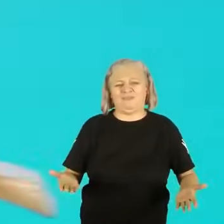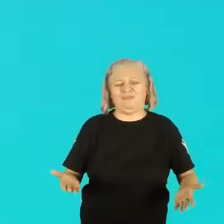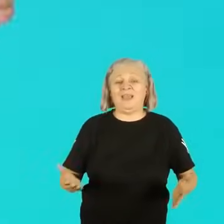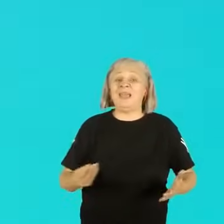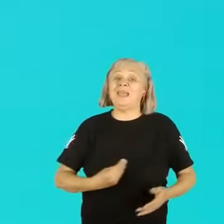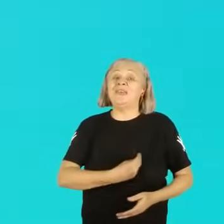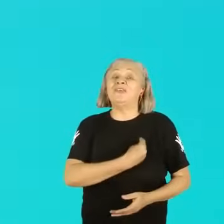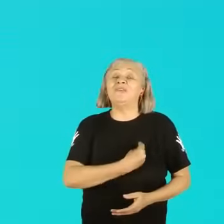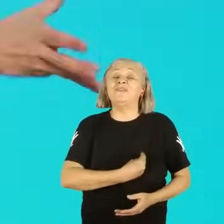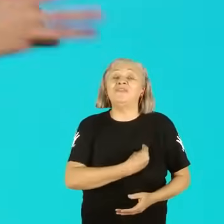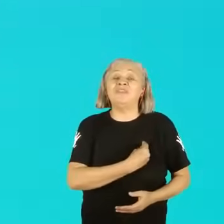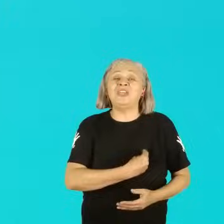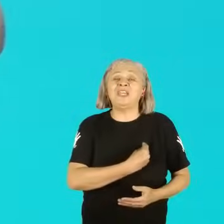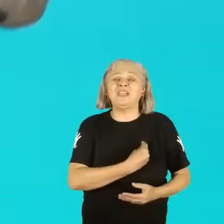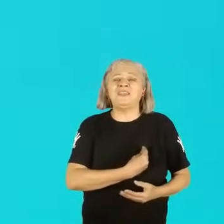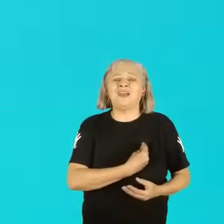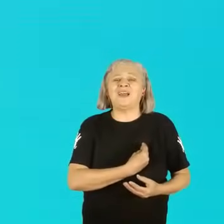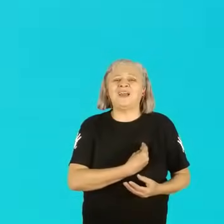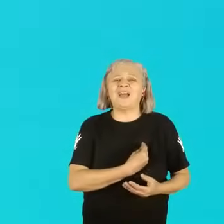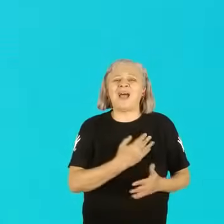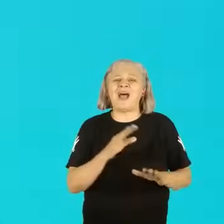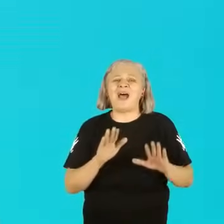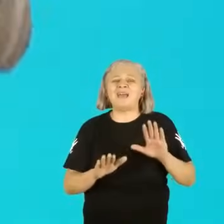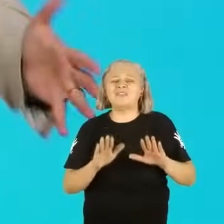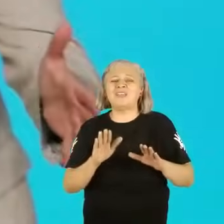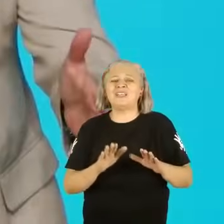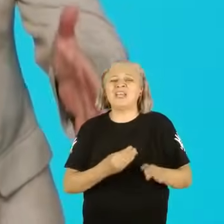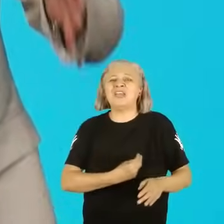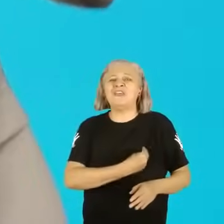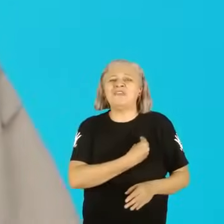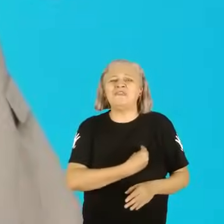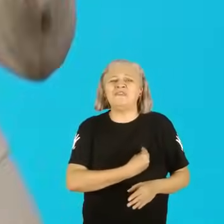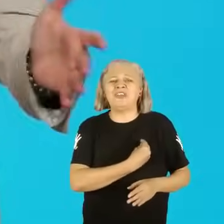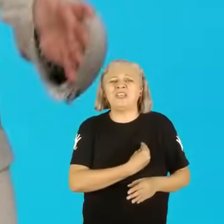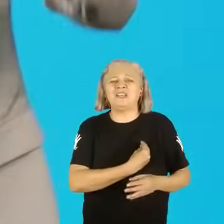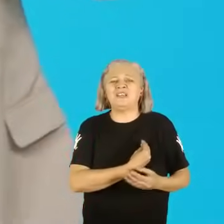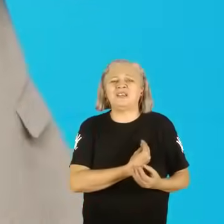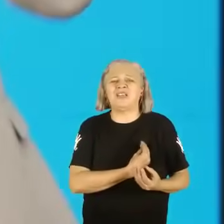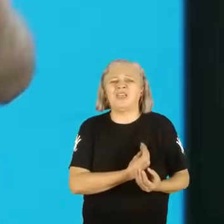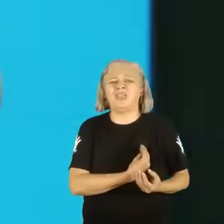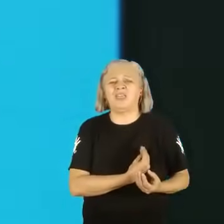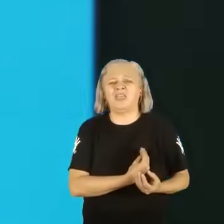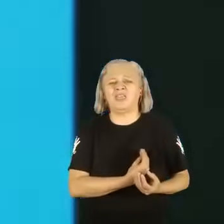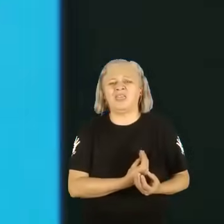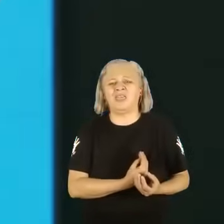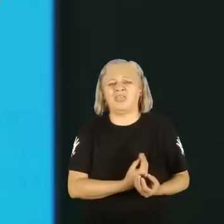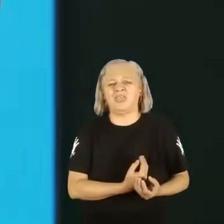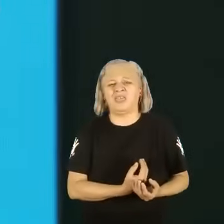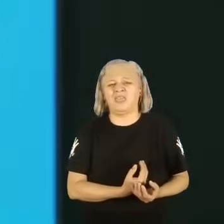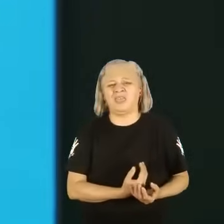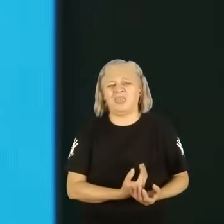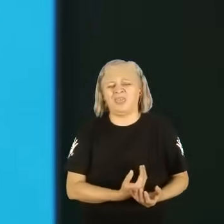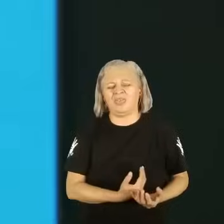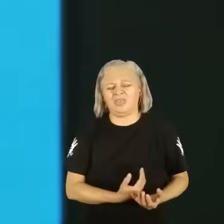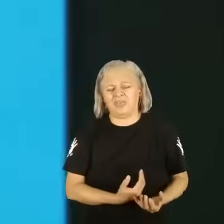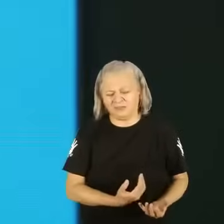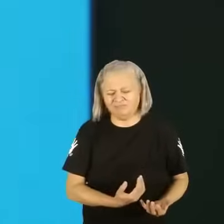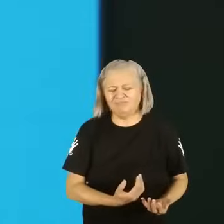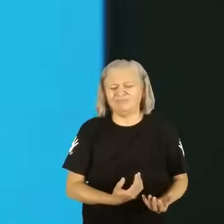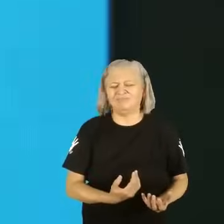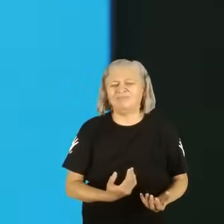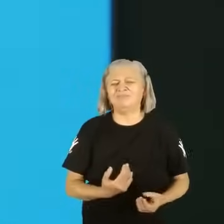vezes vai saindo aos poucos. Tem gente sangrando com dores já há muito